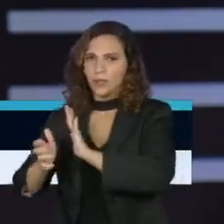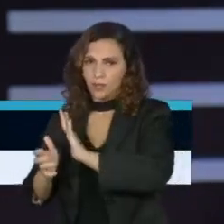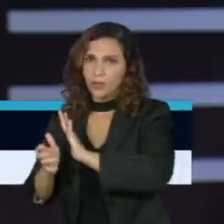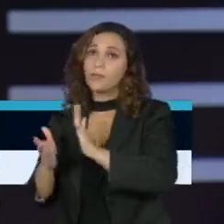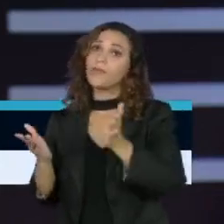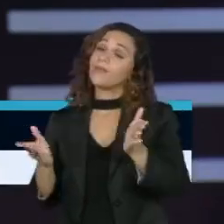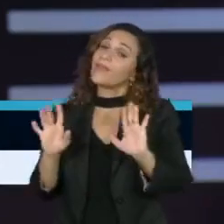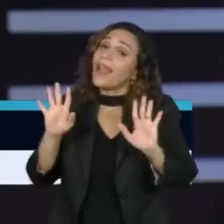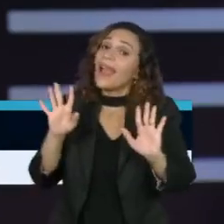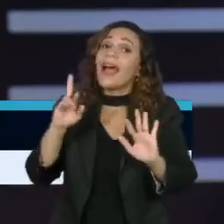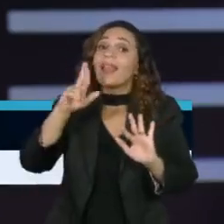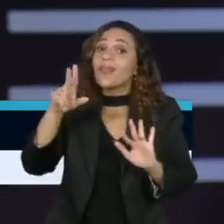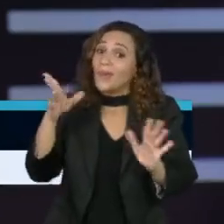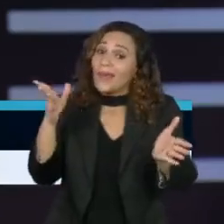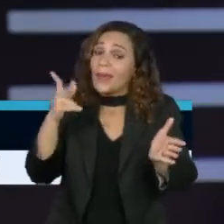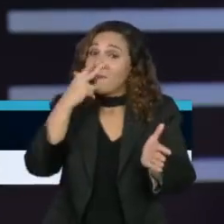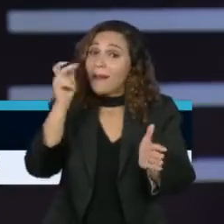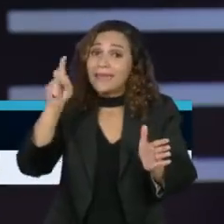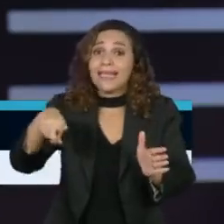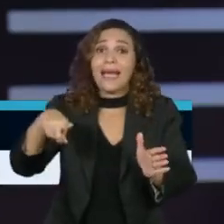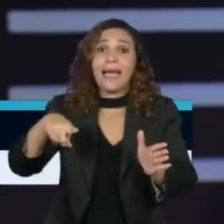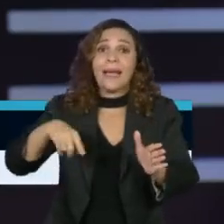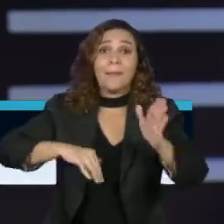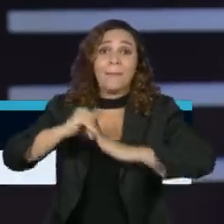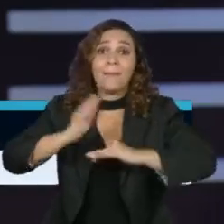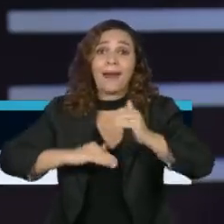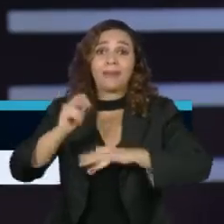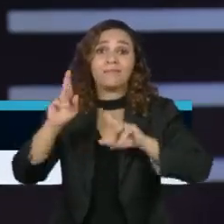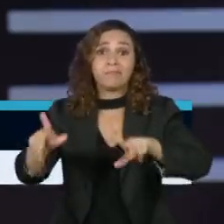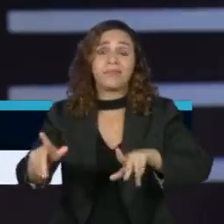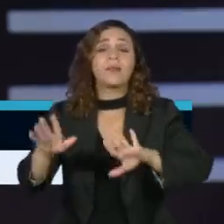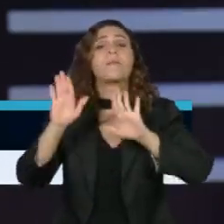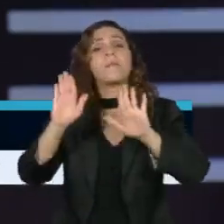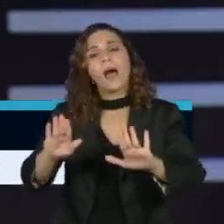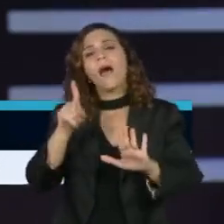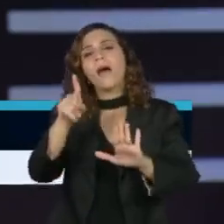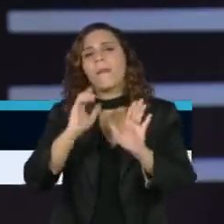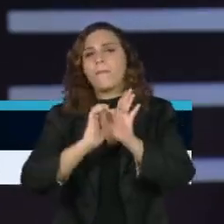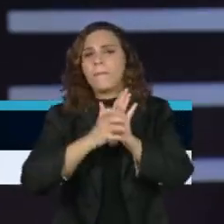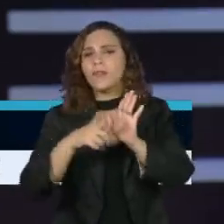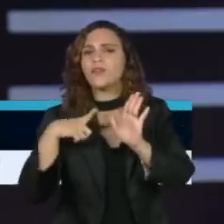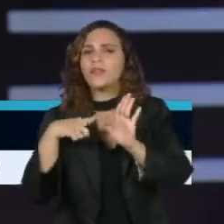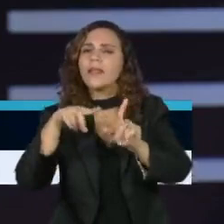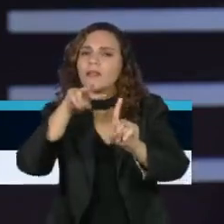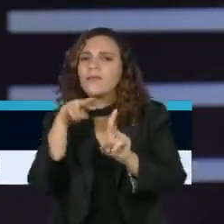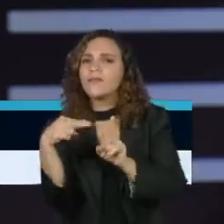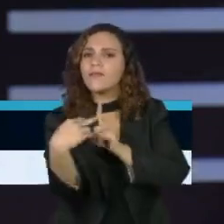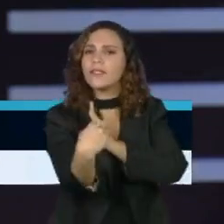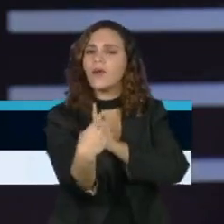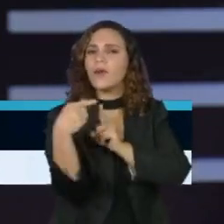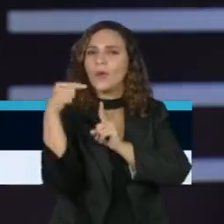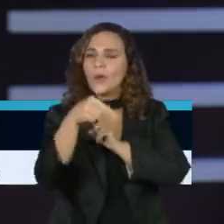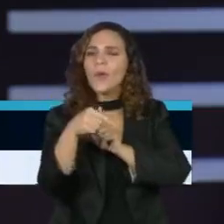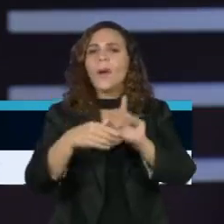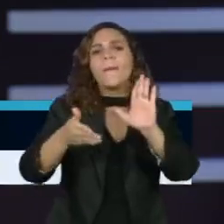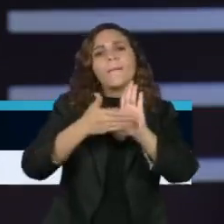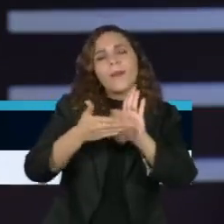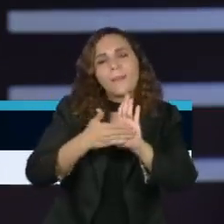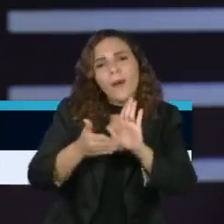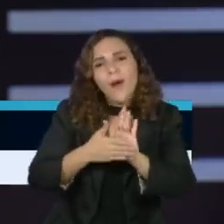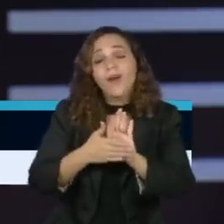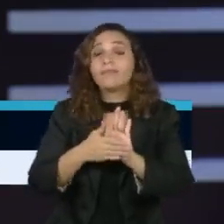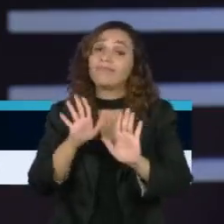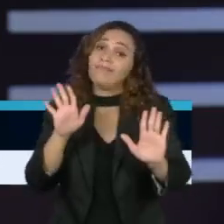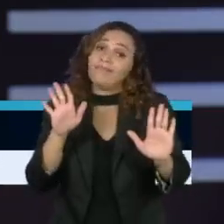em tese, defende uma ideia, defende um pacote, defende uma visão de mundo e uma visão de país. E é importante em que tese. Assim seja.